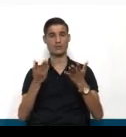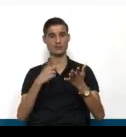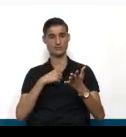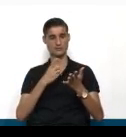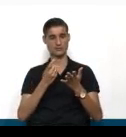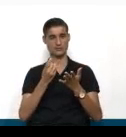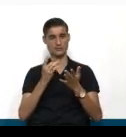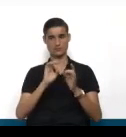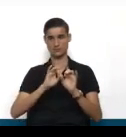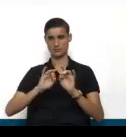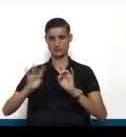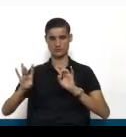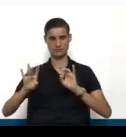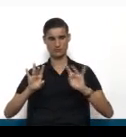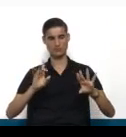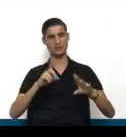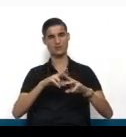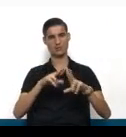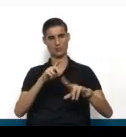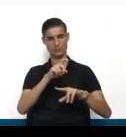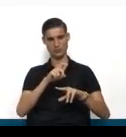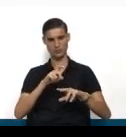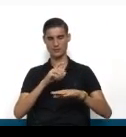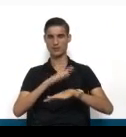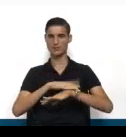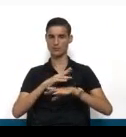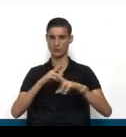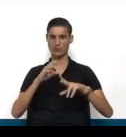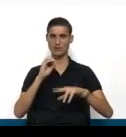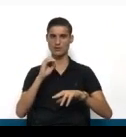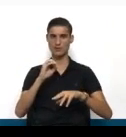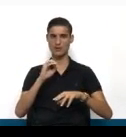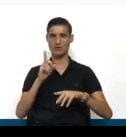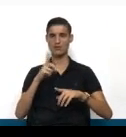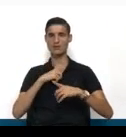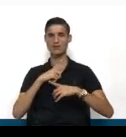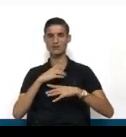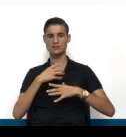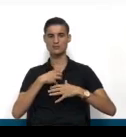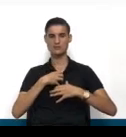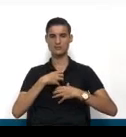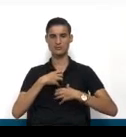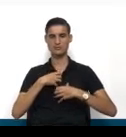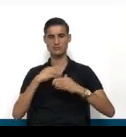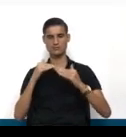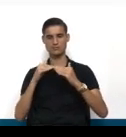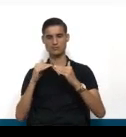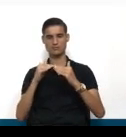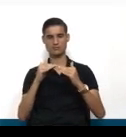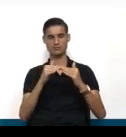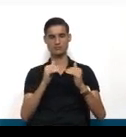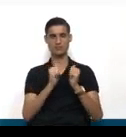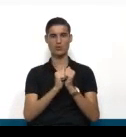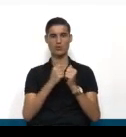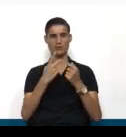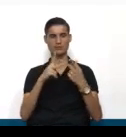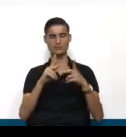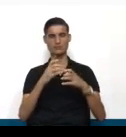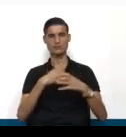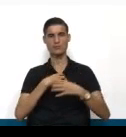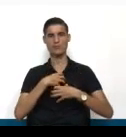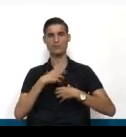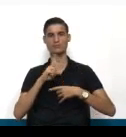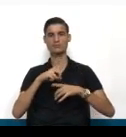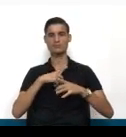as extremidades, aqui no caso é igual a x no tempo igual a zero, ele vai se comportar, né, de acordo com a função, ou seja,